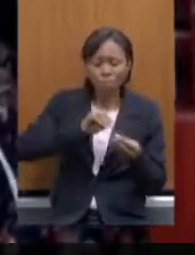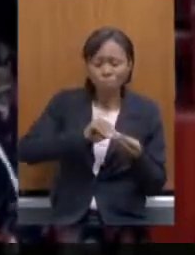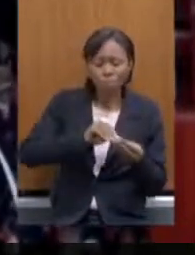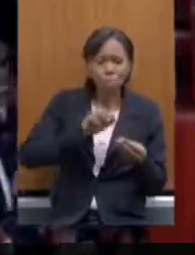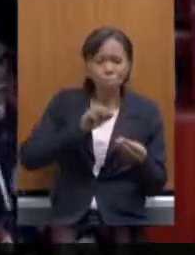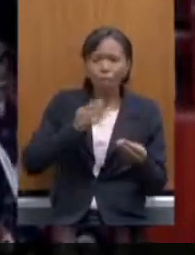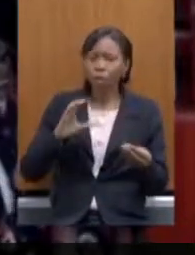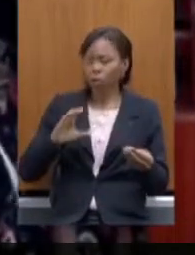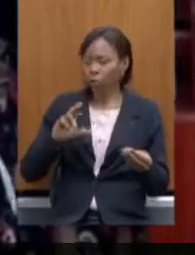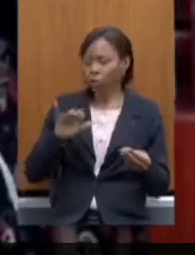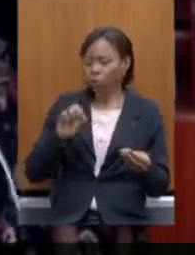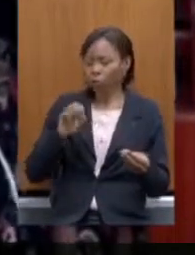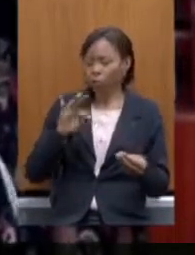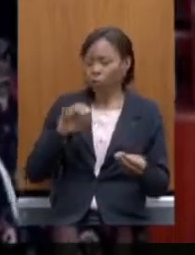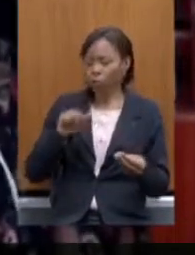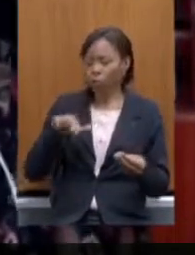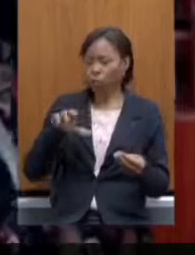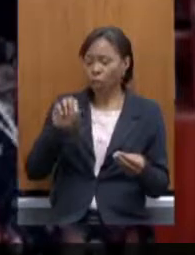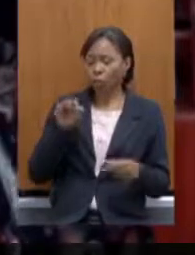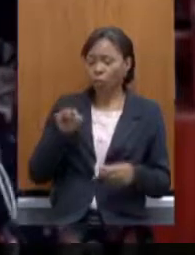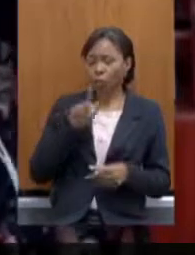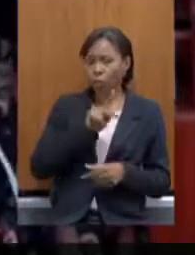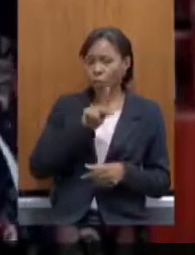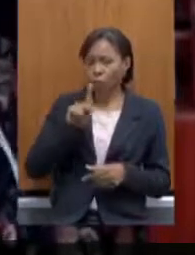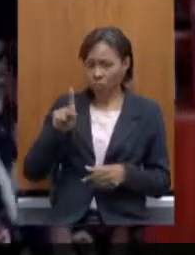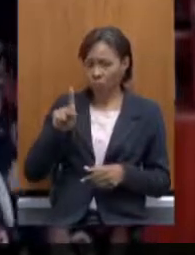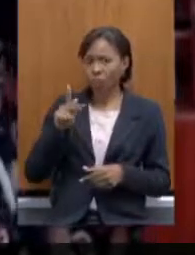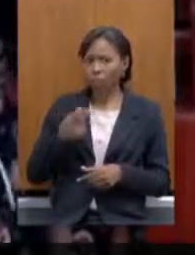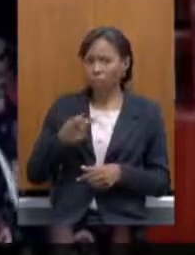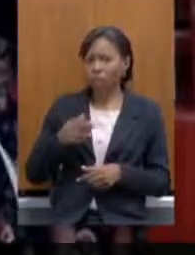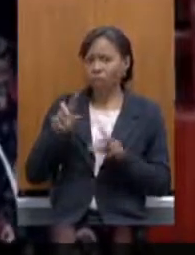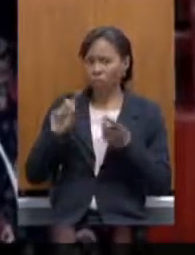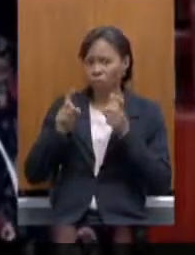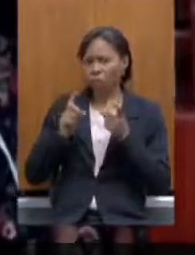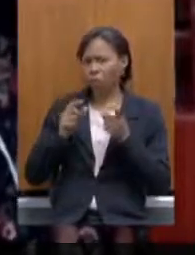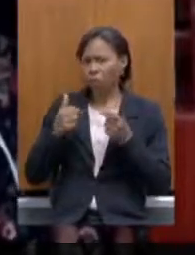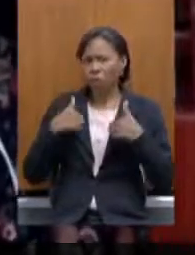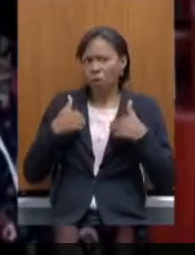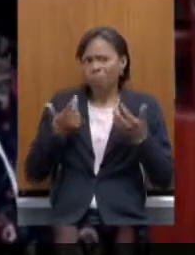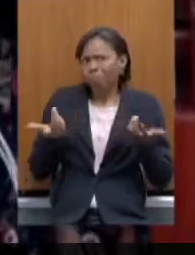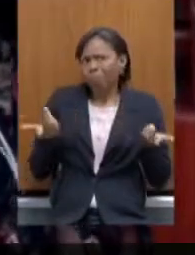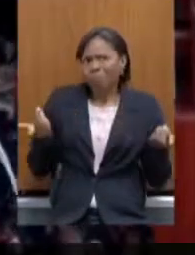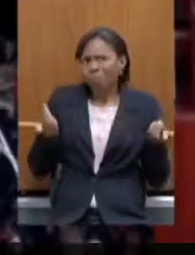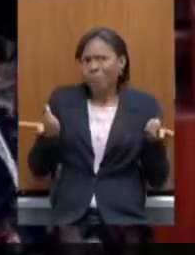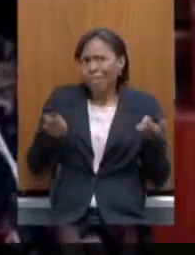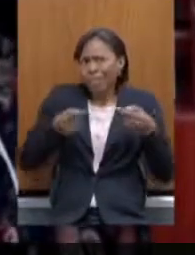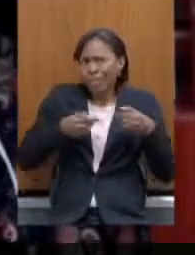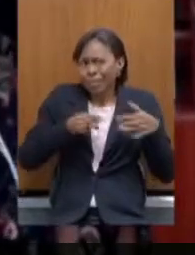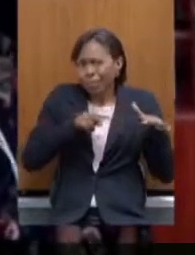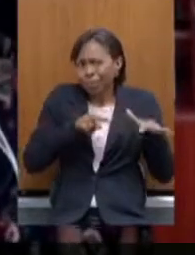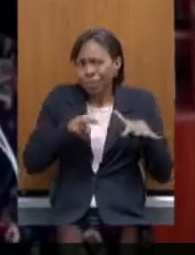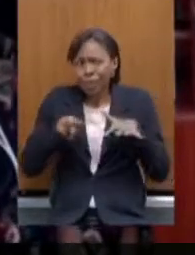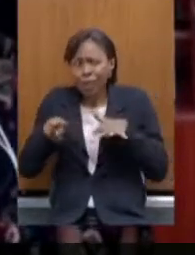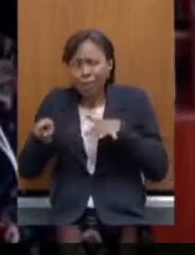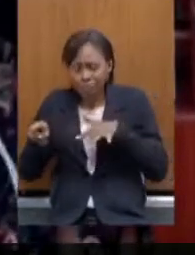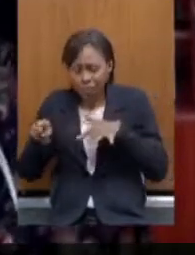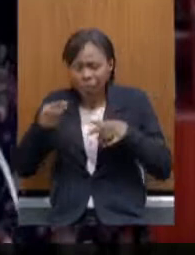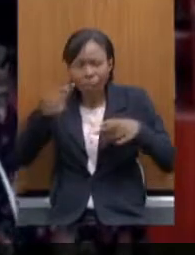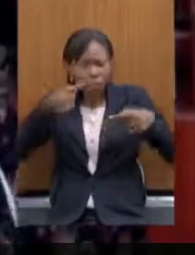essa reunião essa semana de debates não pode